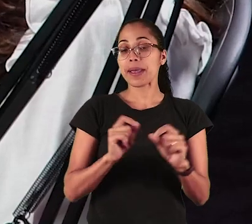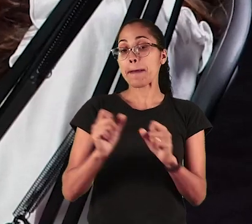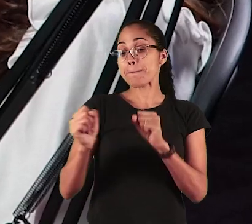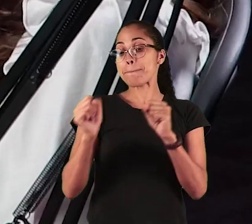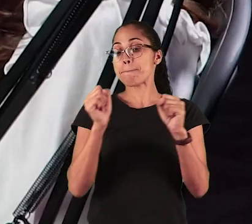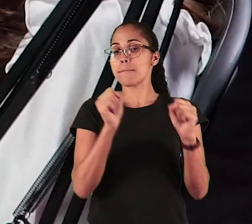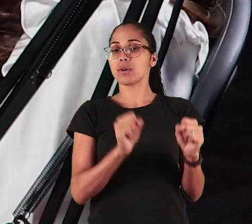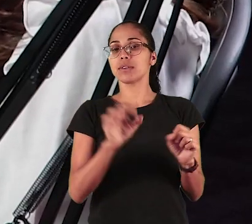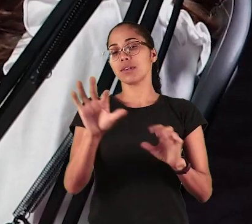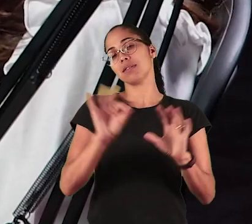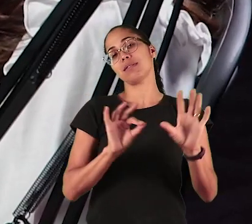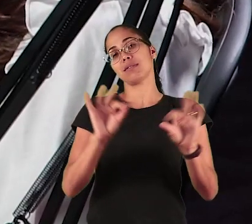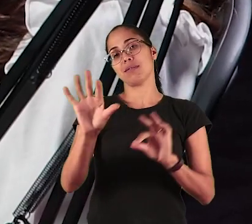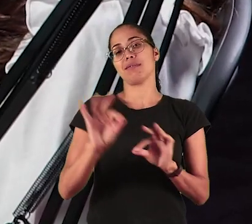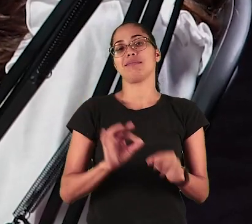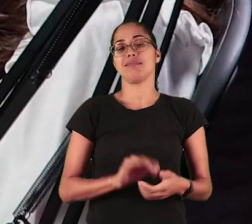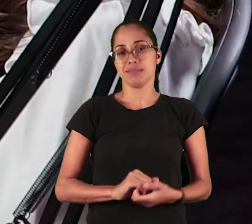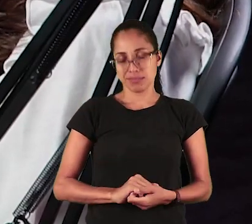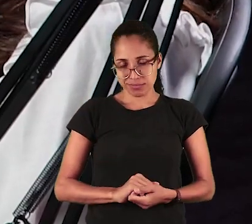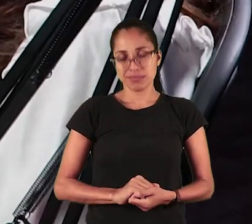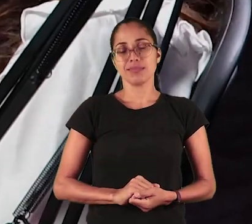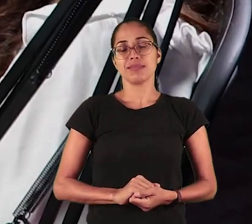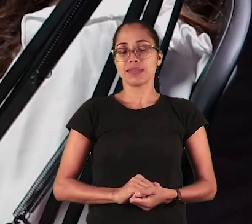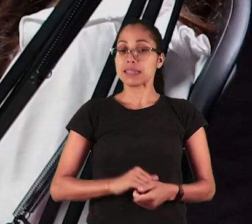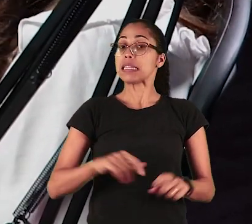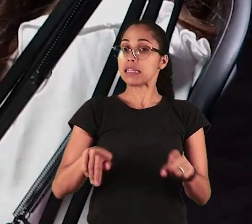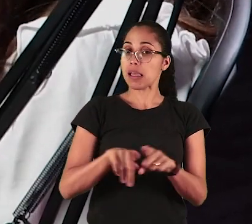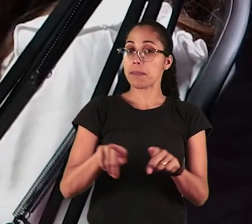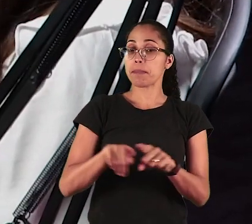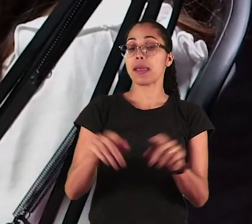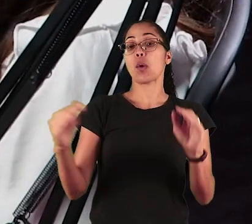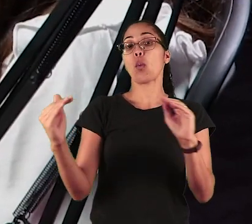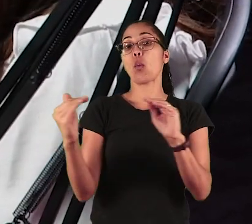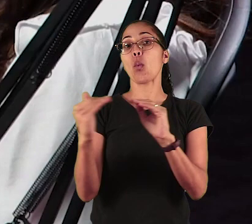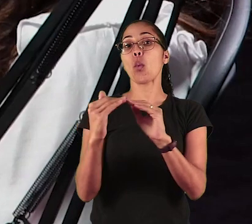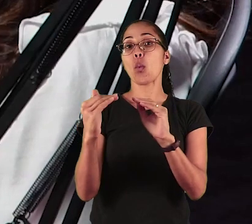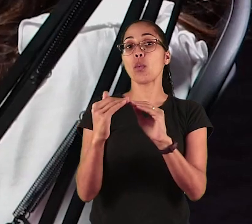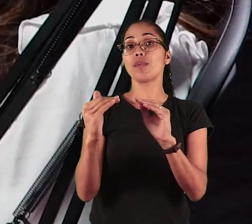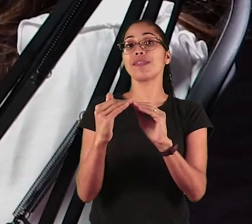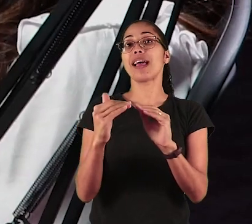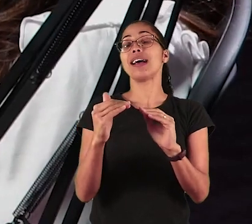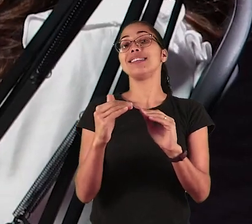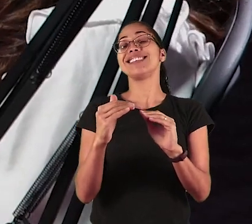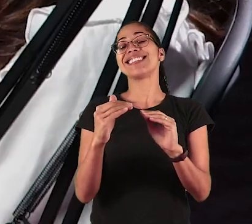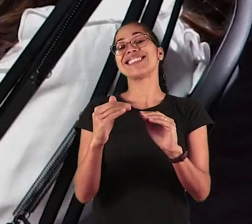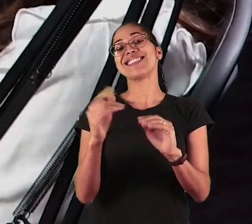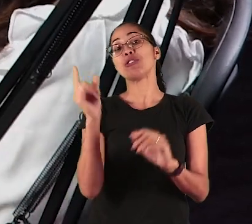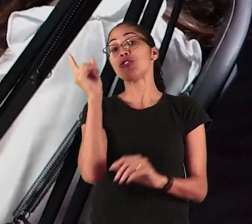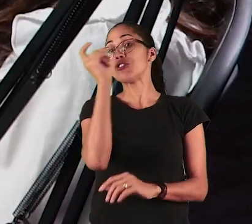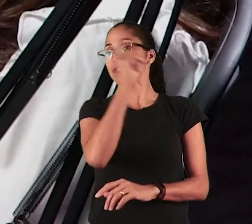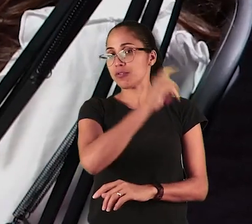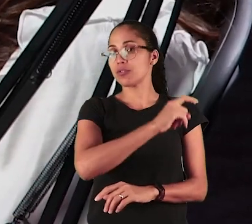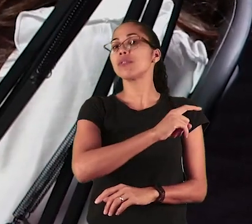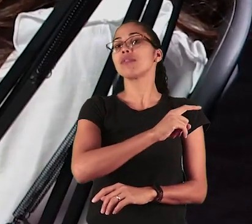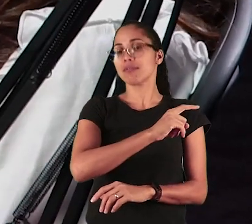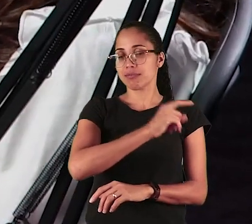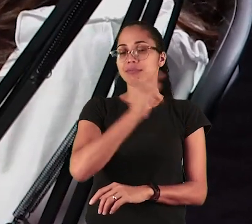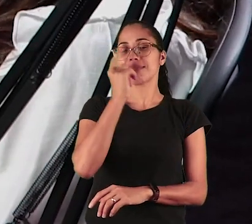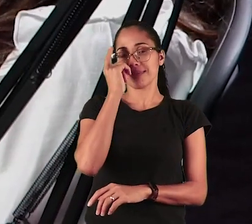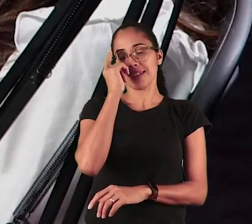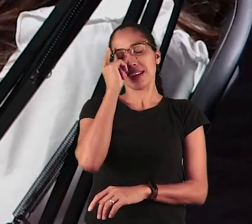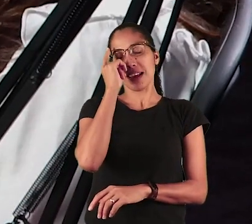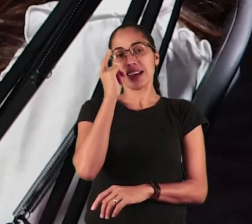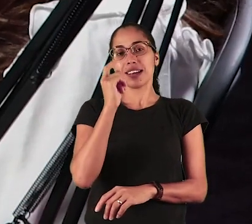esse poder de escolha e eu concordo que os pratinhos você vai ter uma dificuldade de